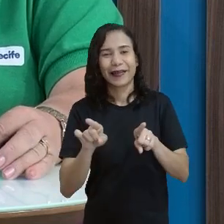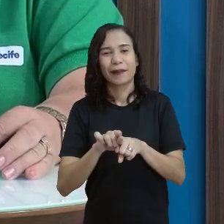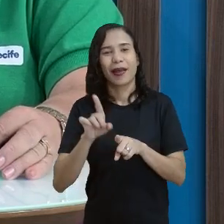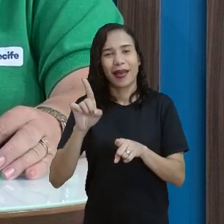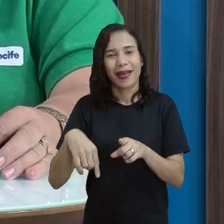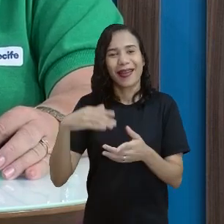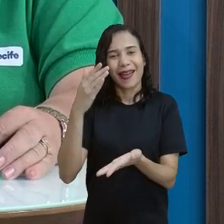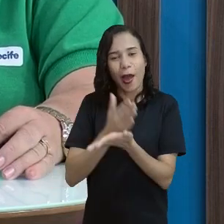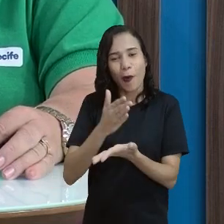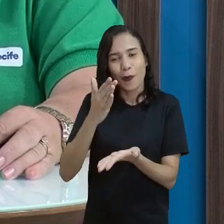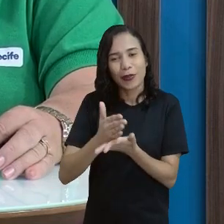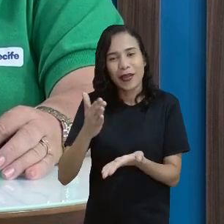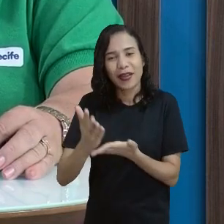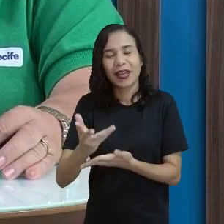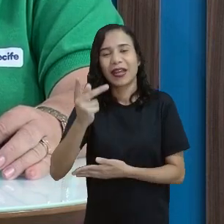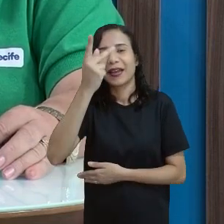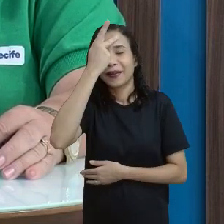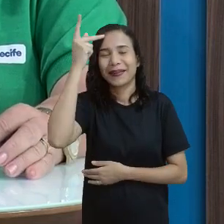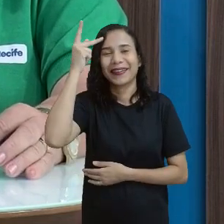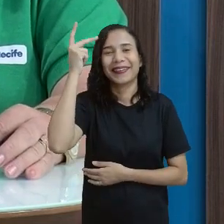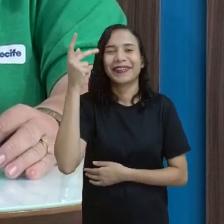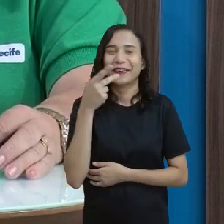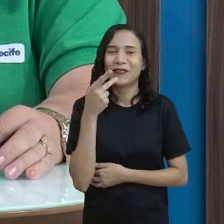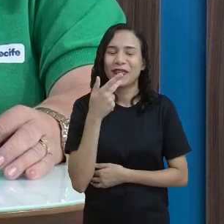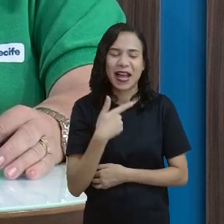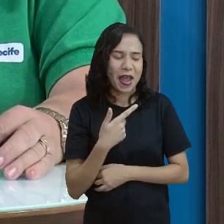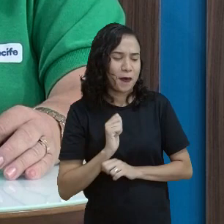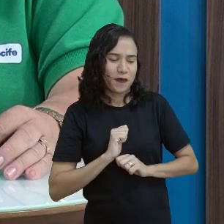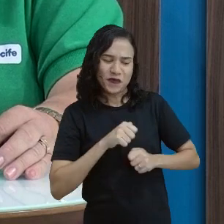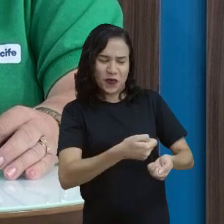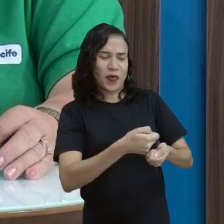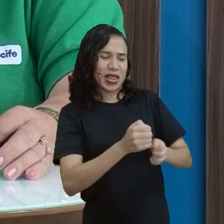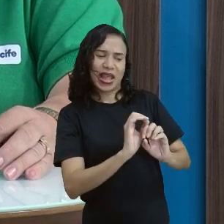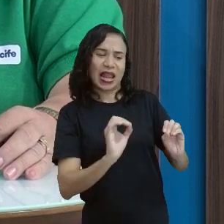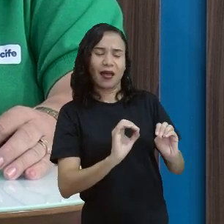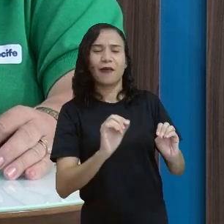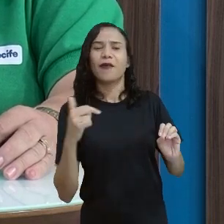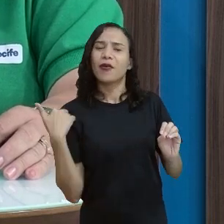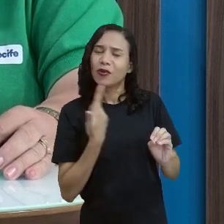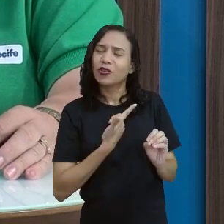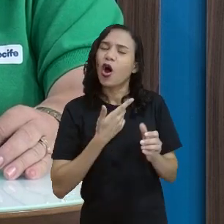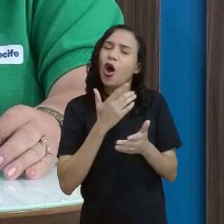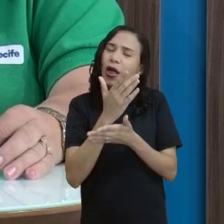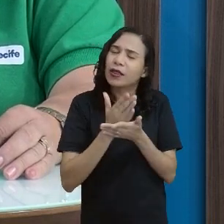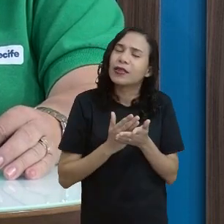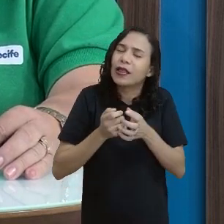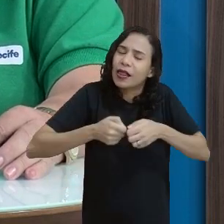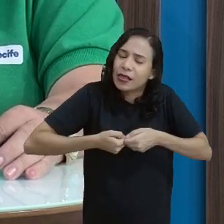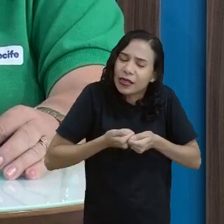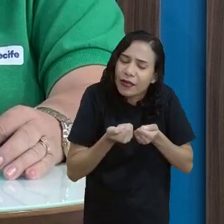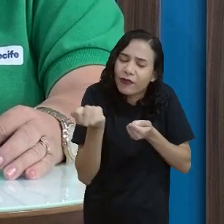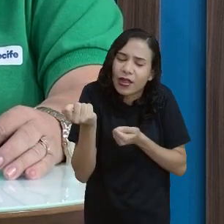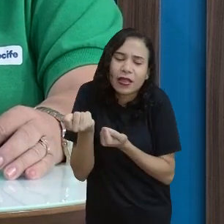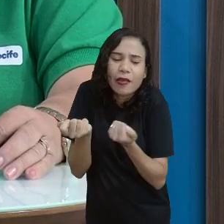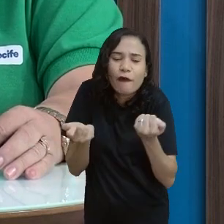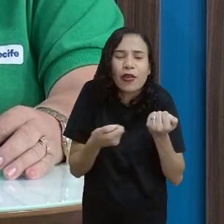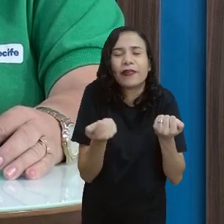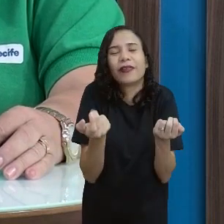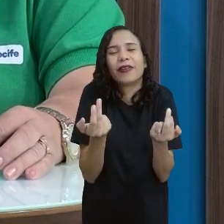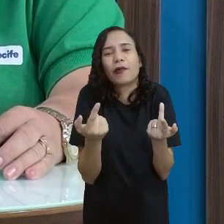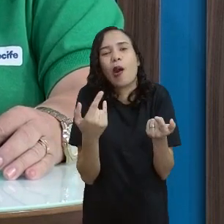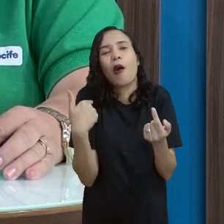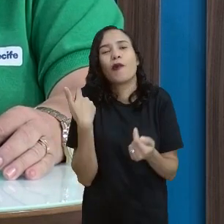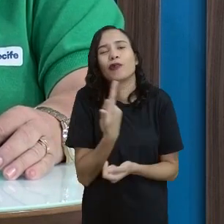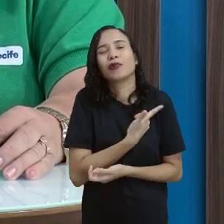Dividir, né? Tem pessoas que dizem assim, eu não vou dar não. Quanto mais a gente divide, aí é como a questão aí do ímã. A